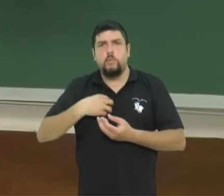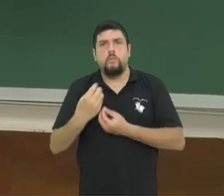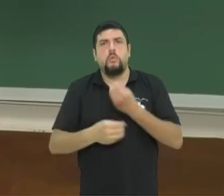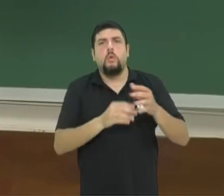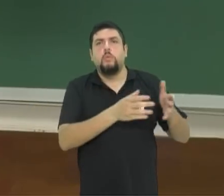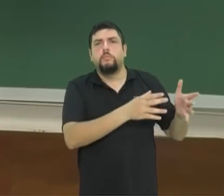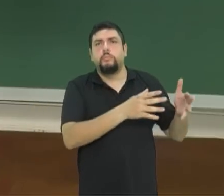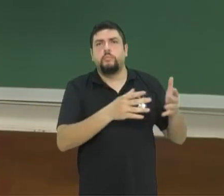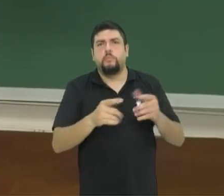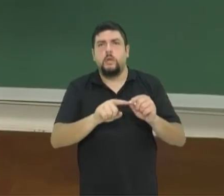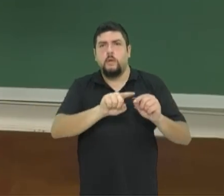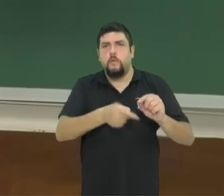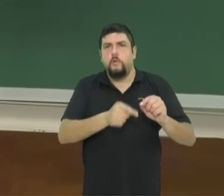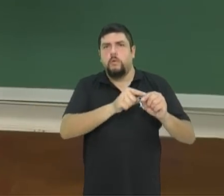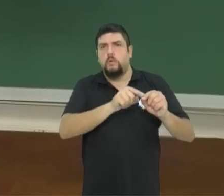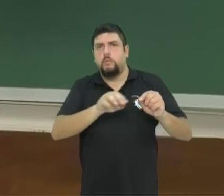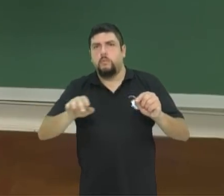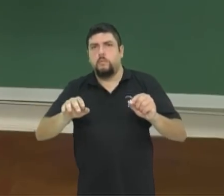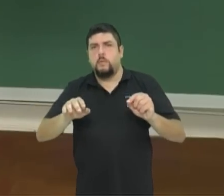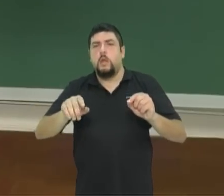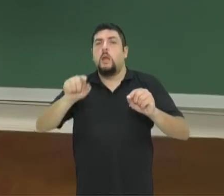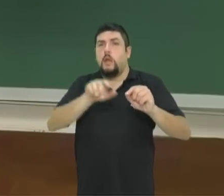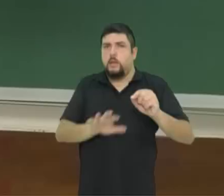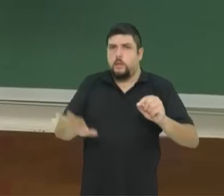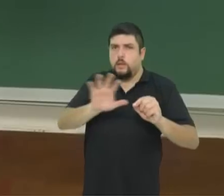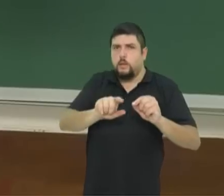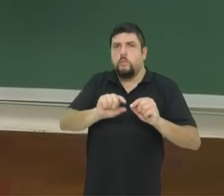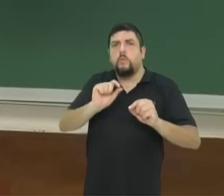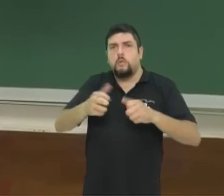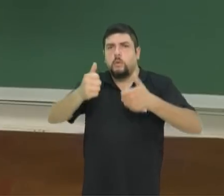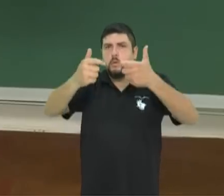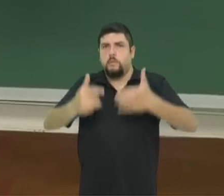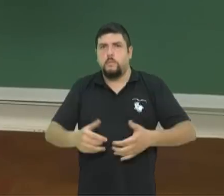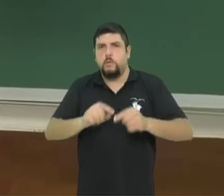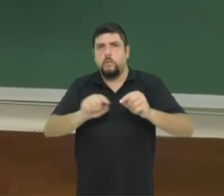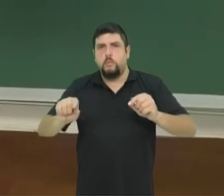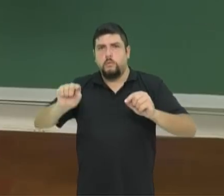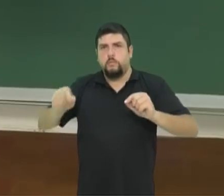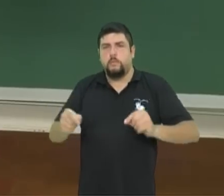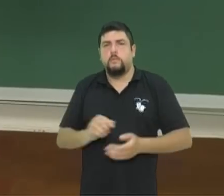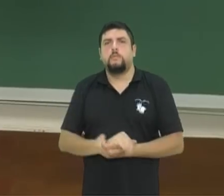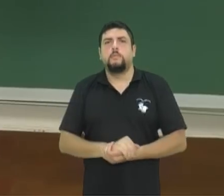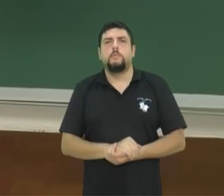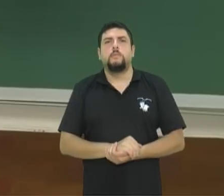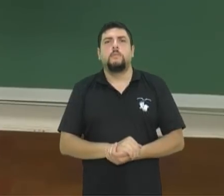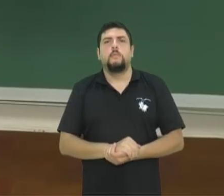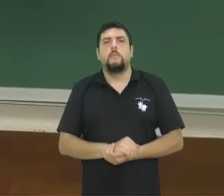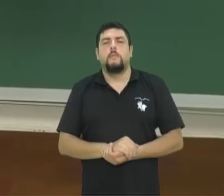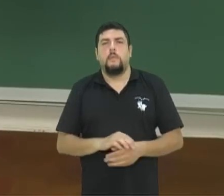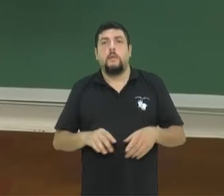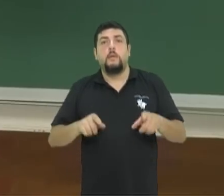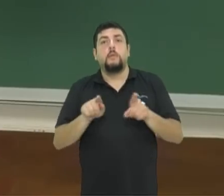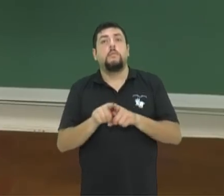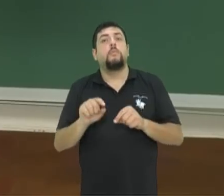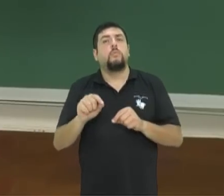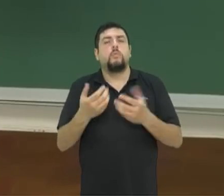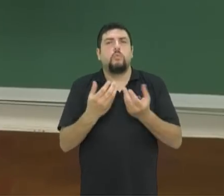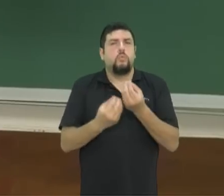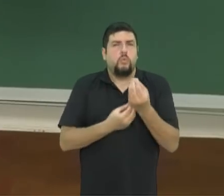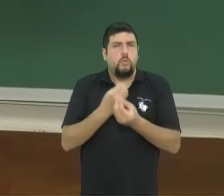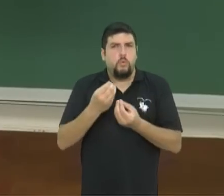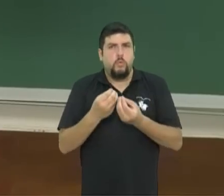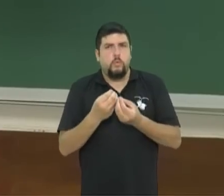vermelha, que representa o céu estrelado. Quem que representa o céu estrelado? A gente tem ali que é o Cronos,